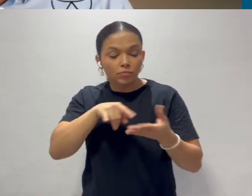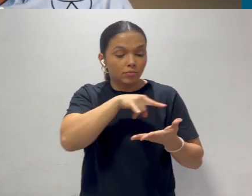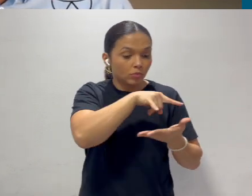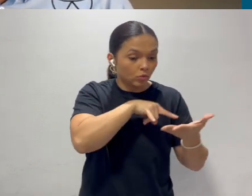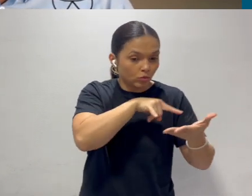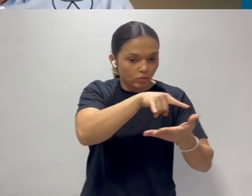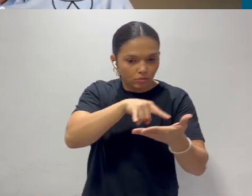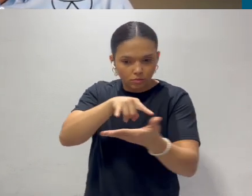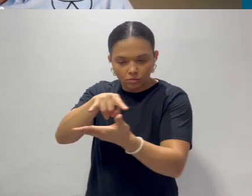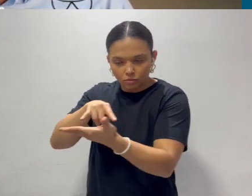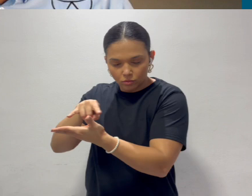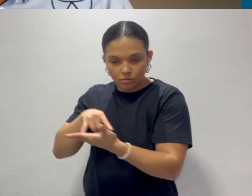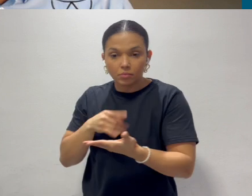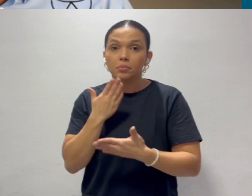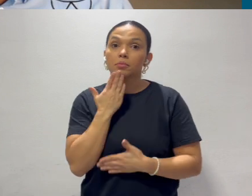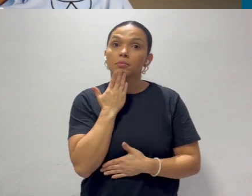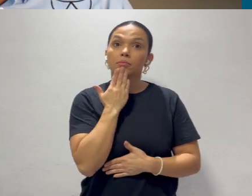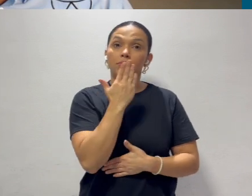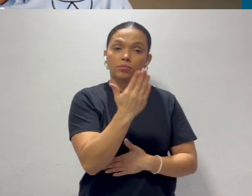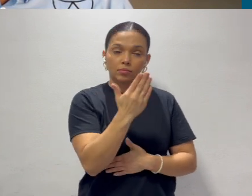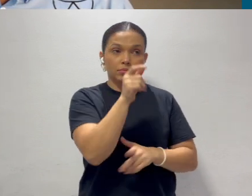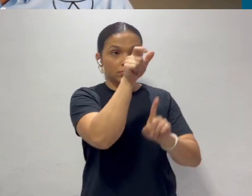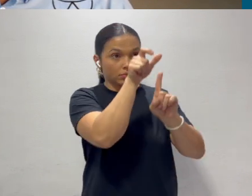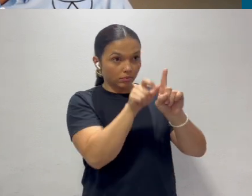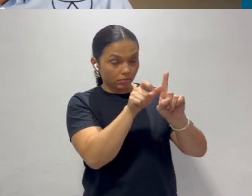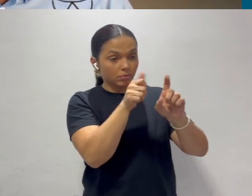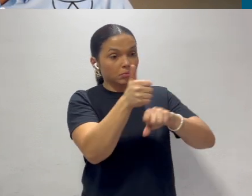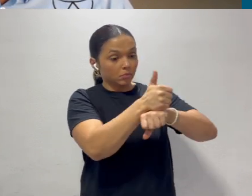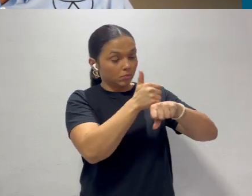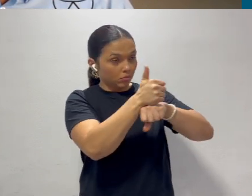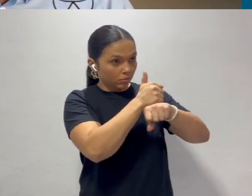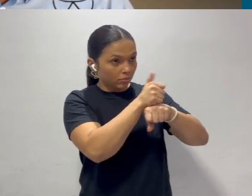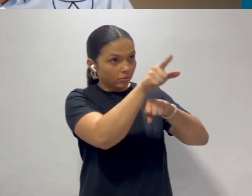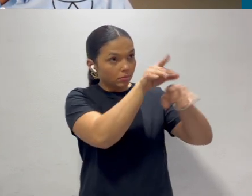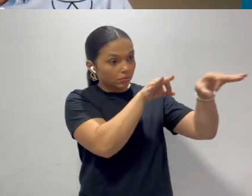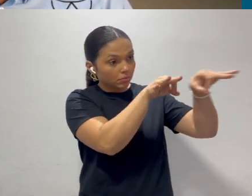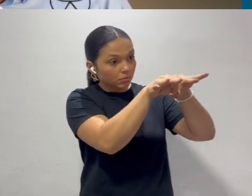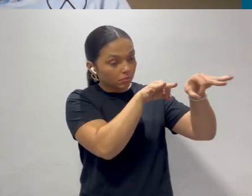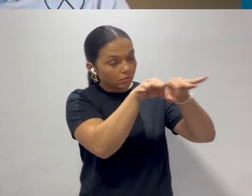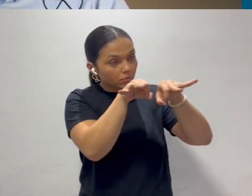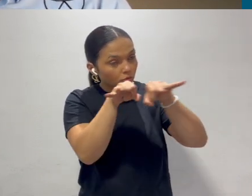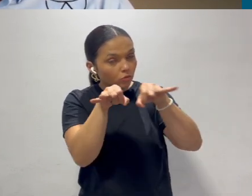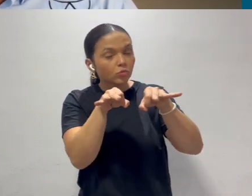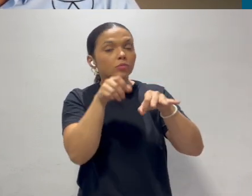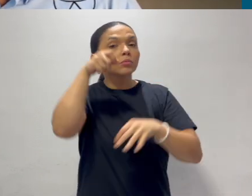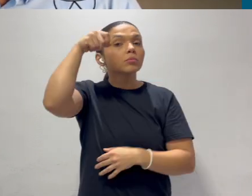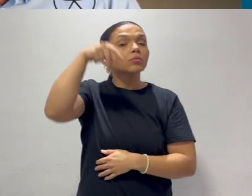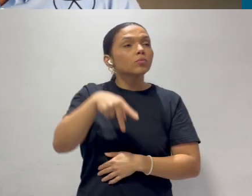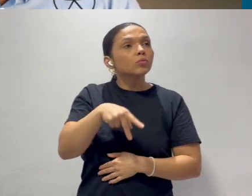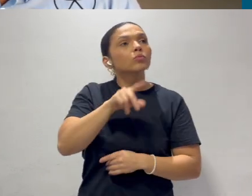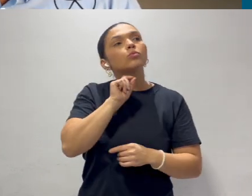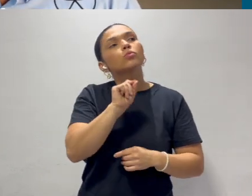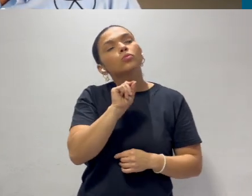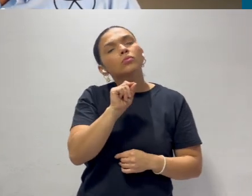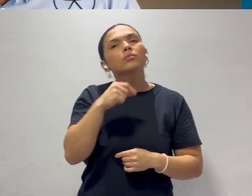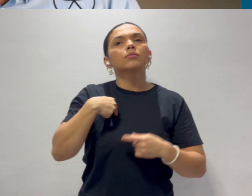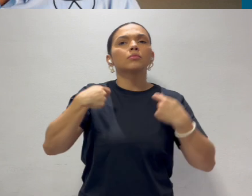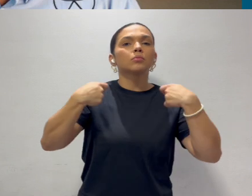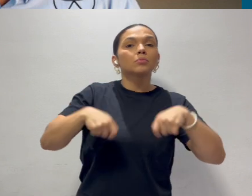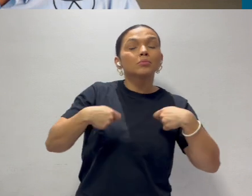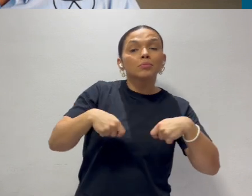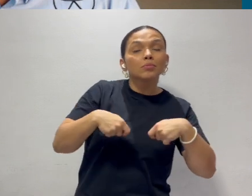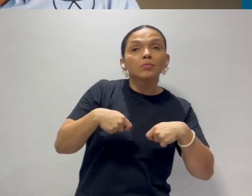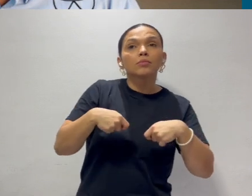organize toda a sua documentação, peça para aquele profissional que você contratou fazer um planejamento previdenciário. O que eu